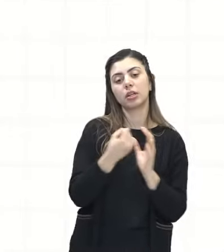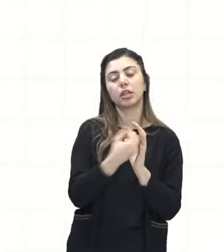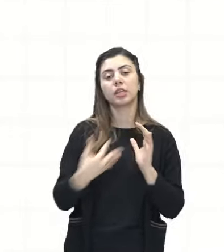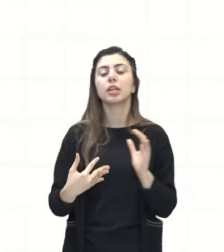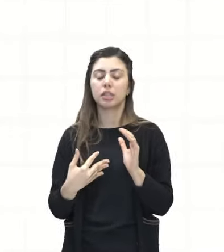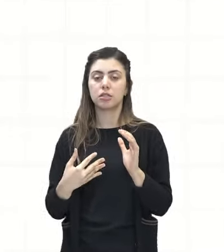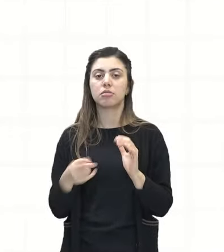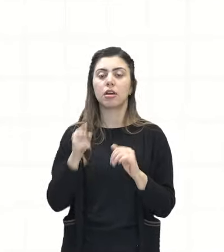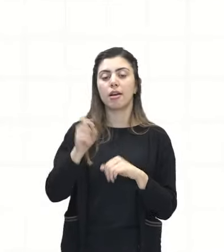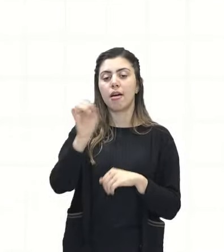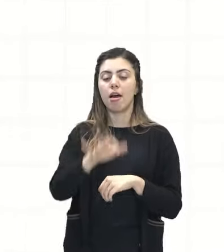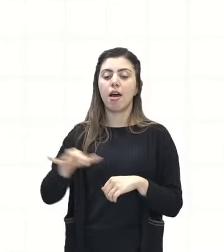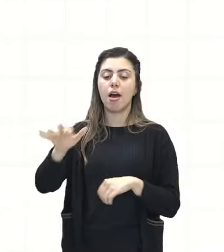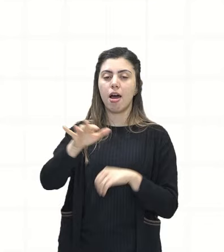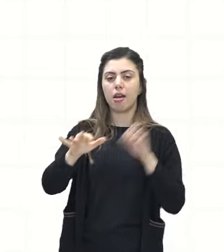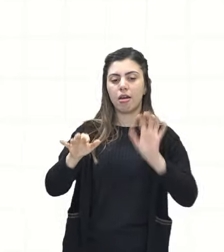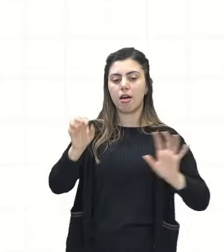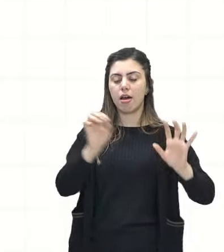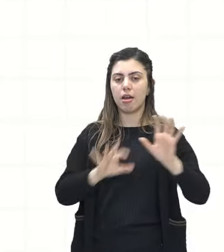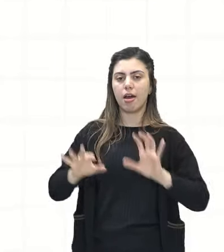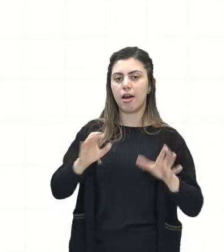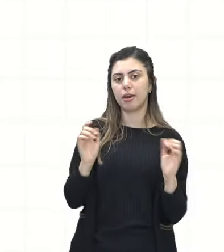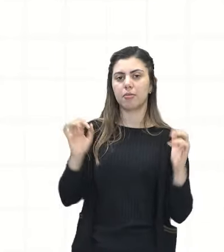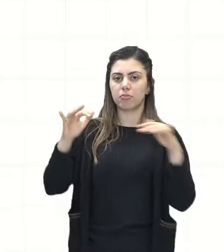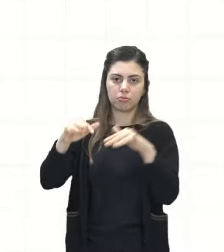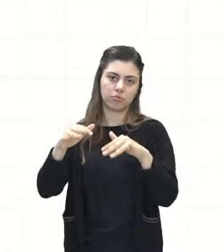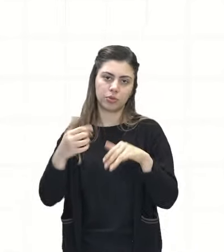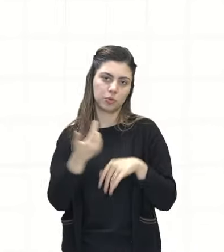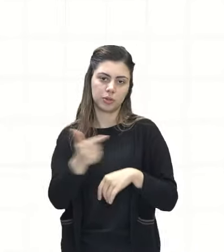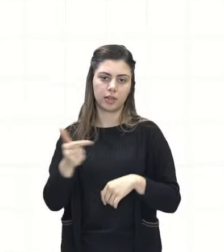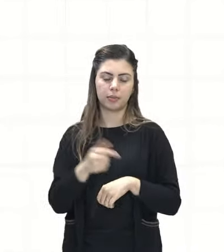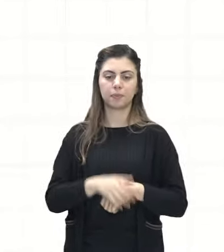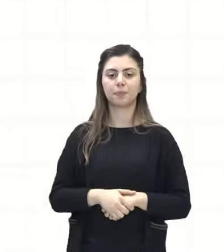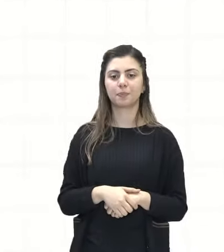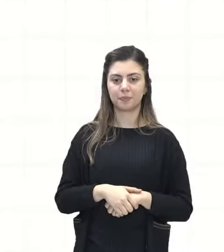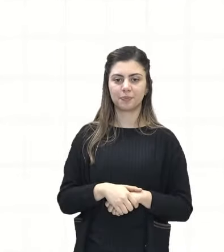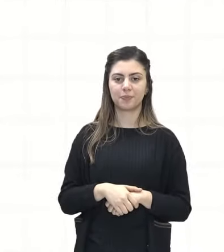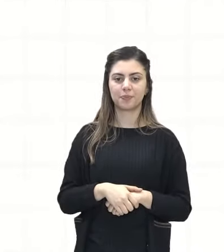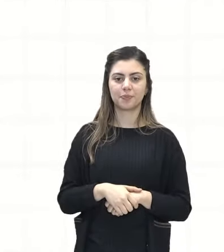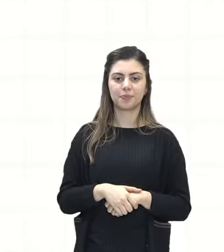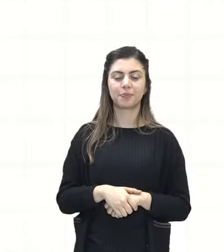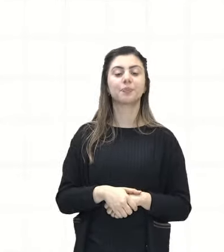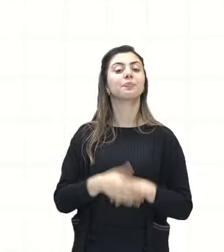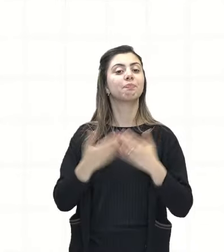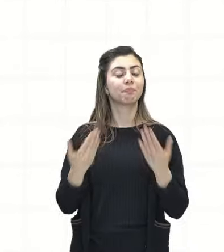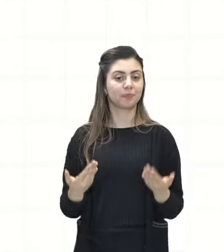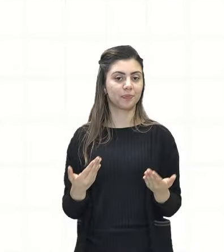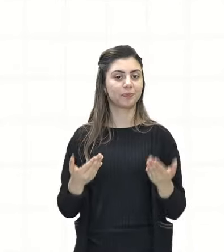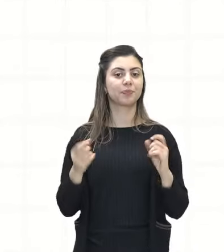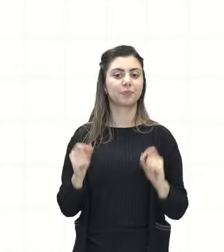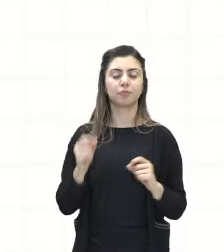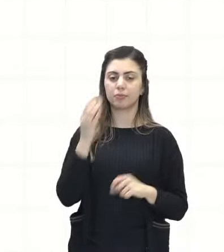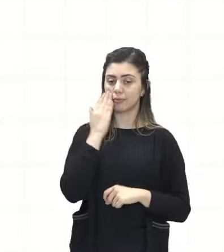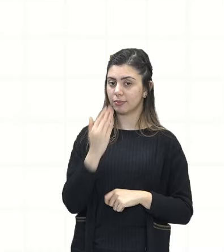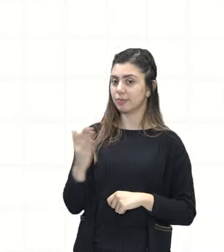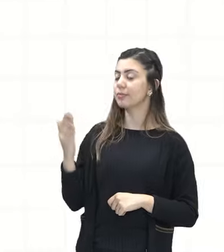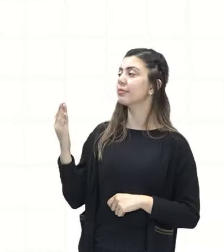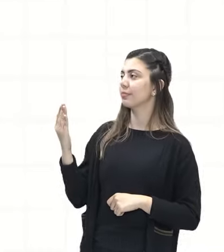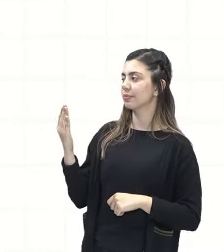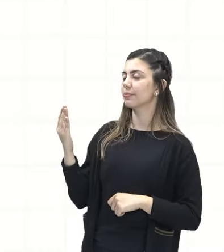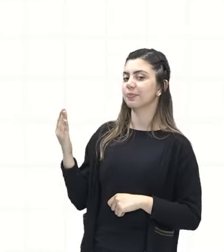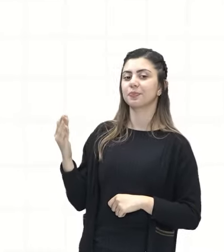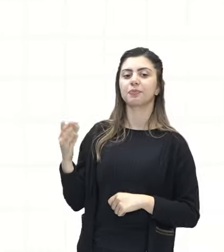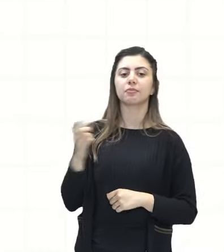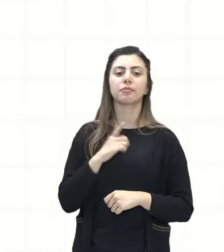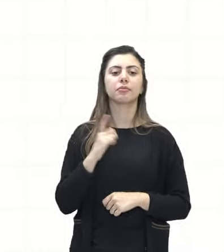essas regiões destacadas sejam ali Habit atos acompanhem comigo bem ah a gente tem aqui os chamados